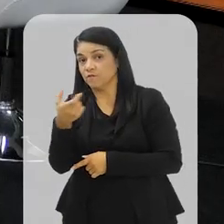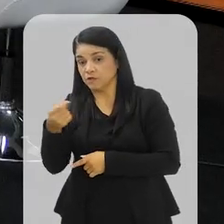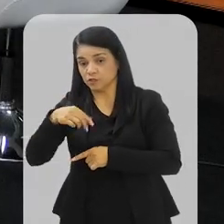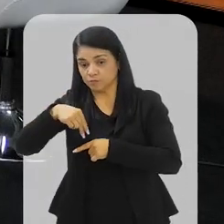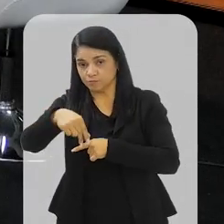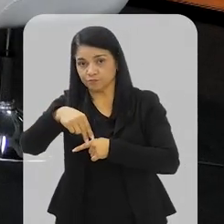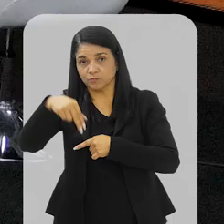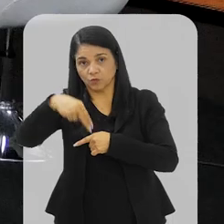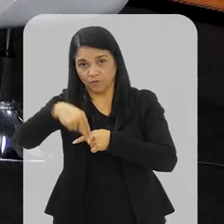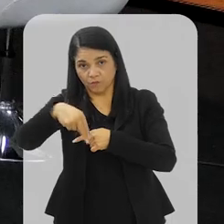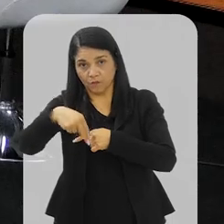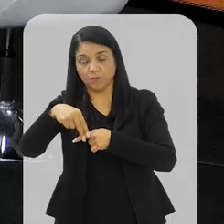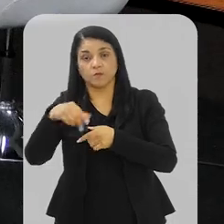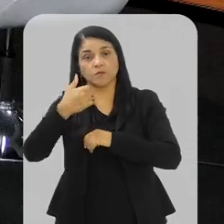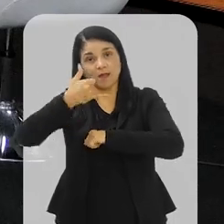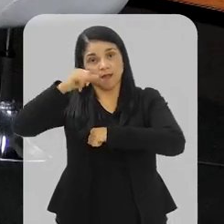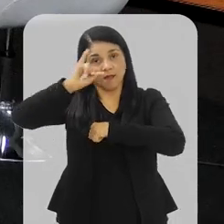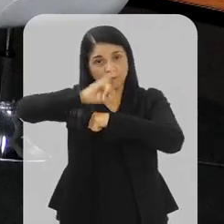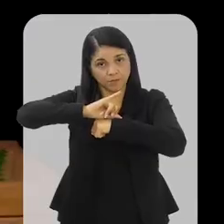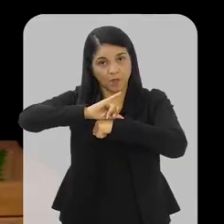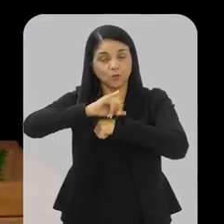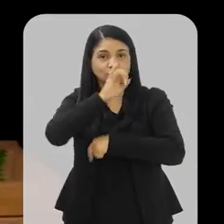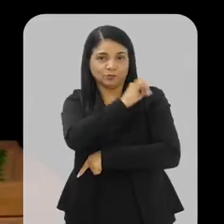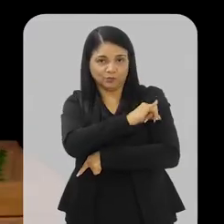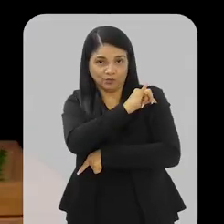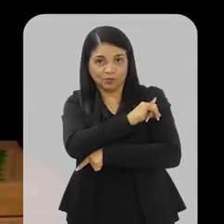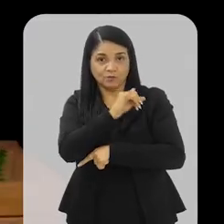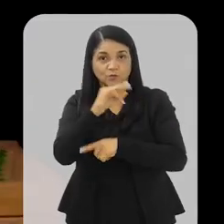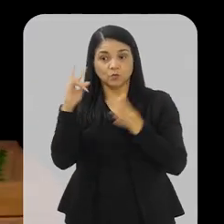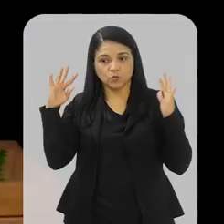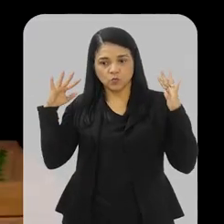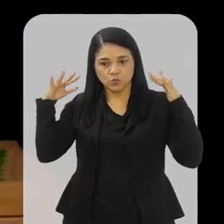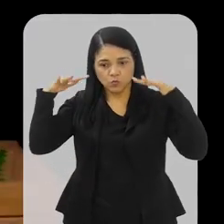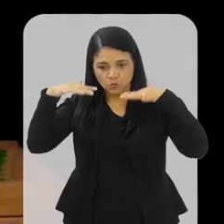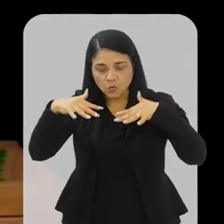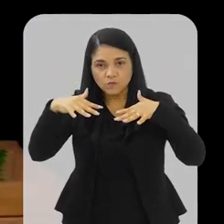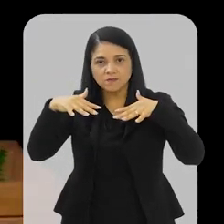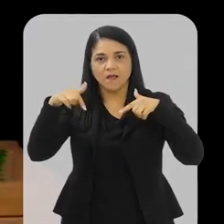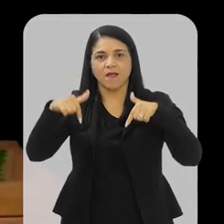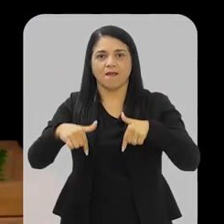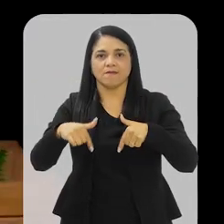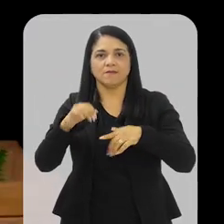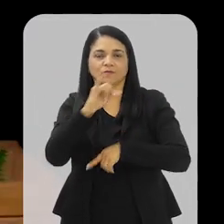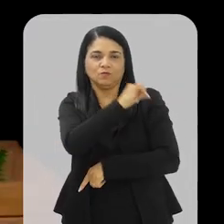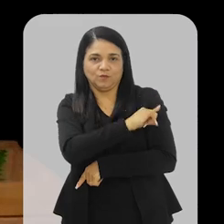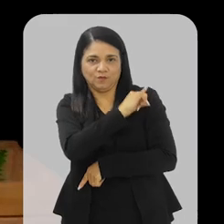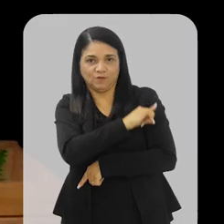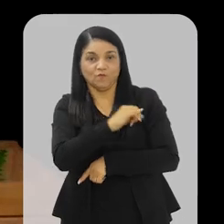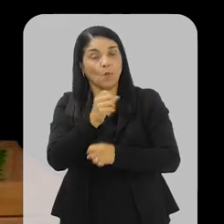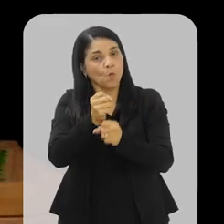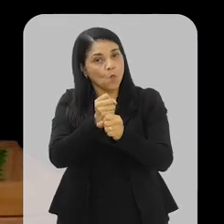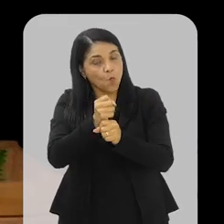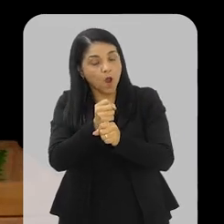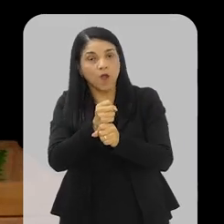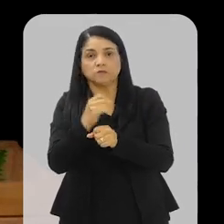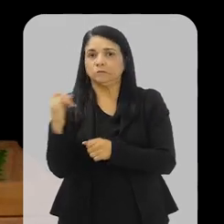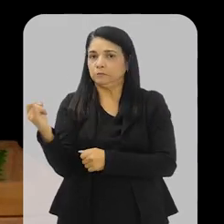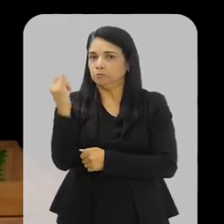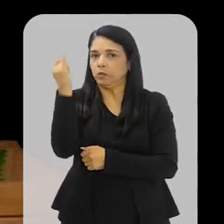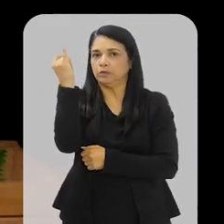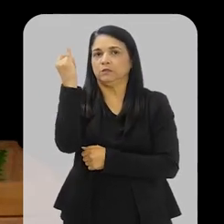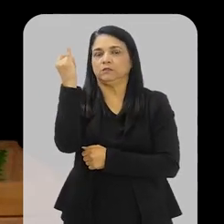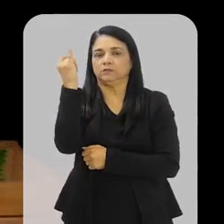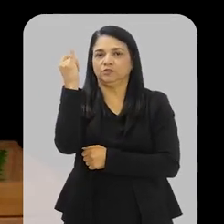G20 aqui na nossa capital então todos os olhos vão estar concentrados aqui para o Rio de Janeiro então foi um ano muito